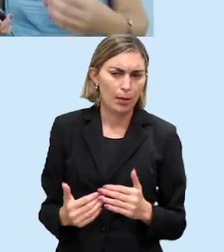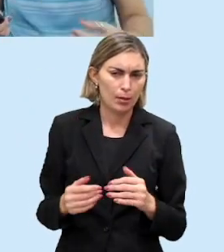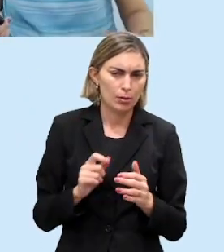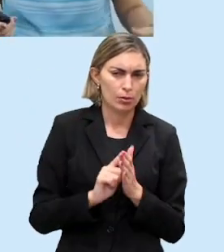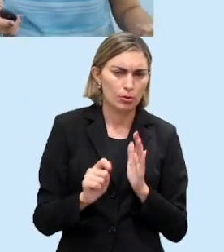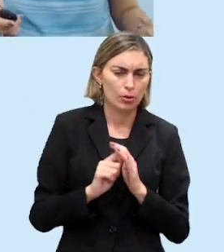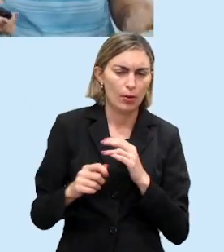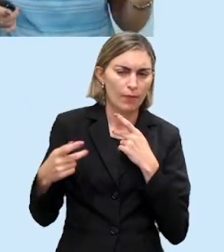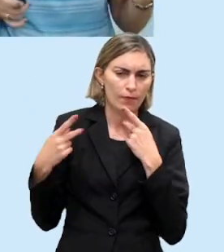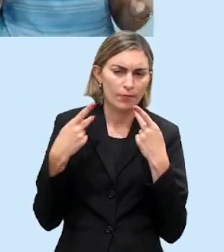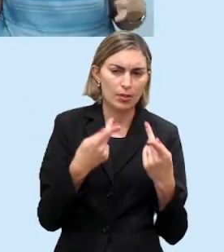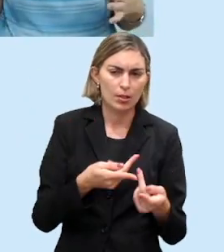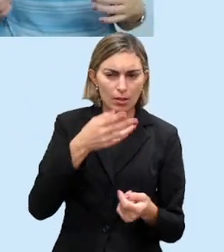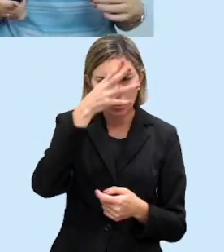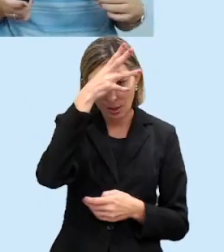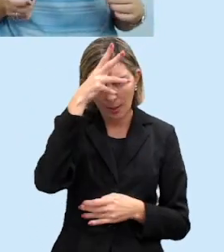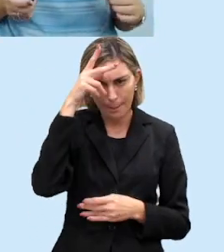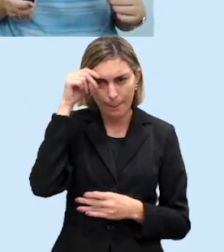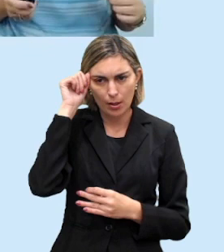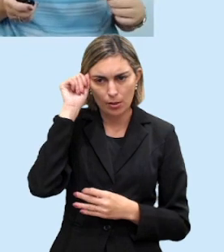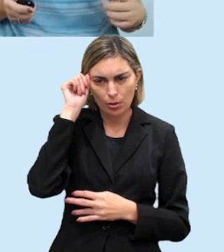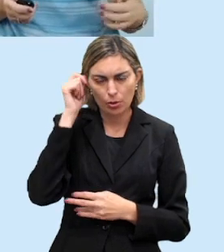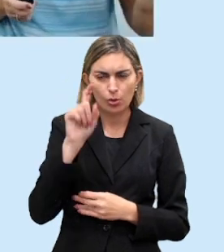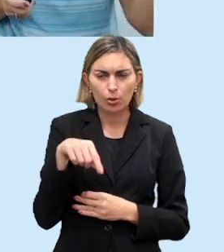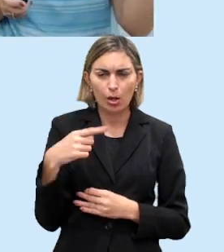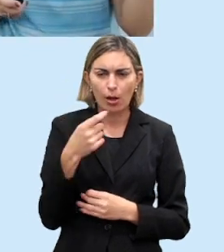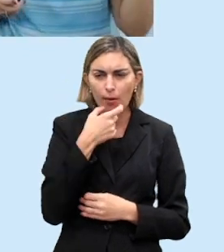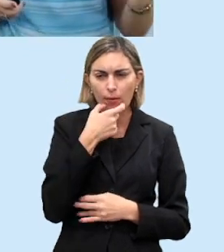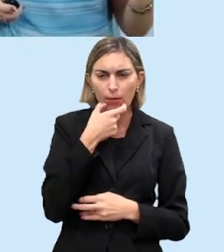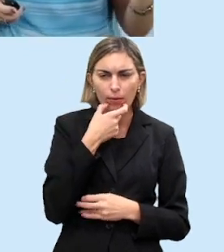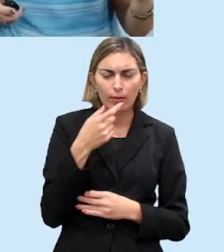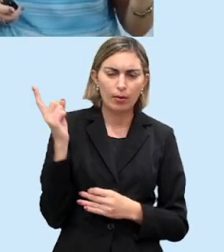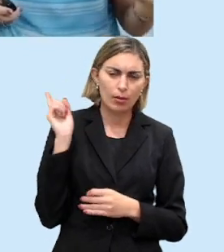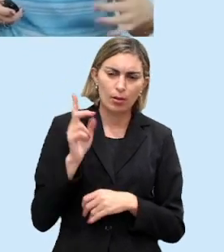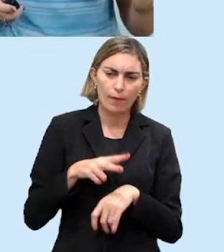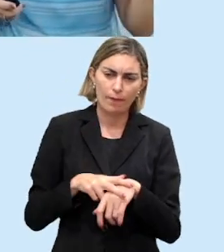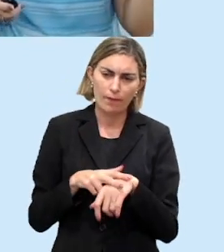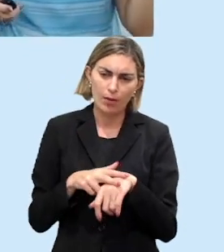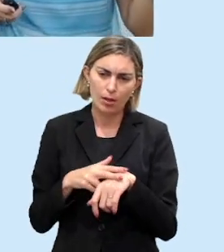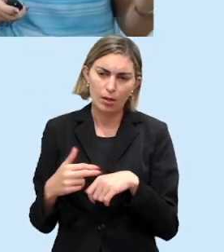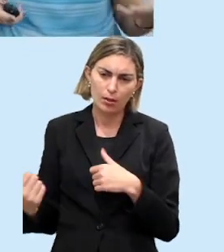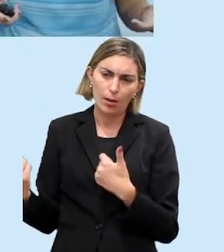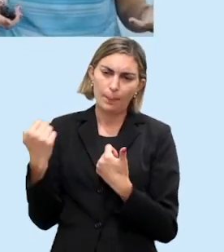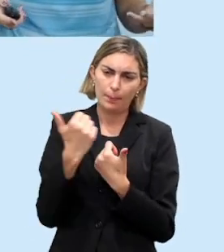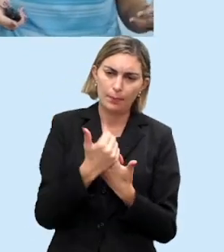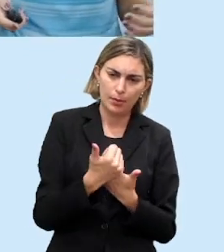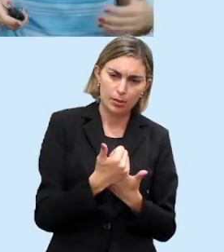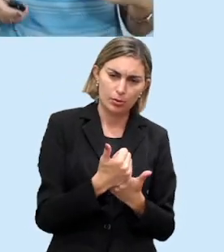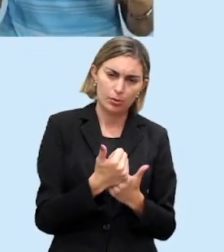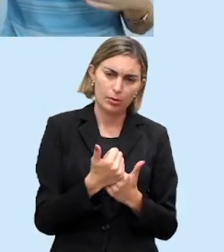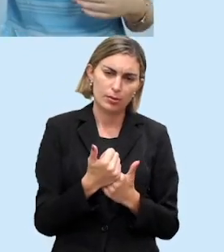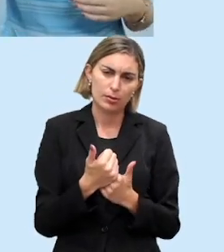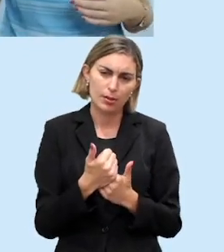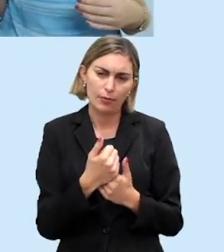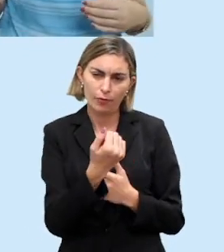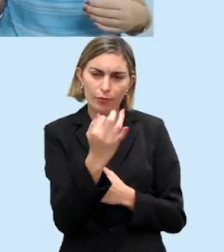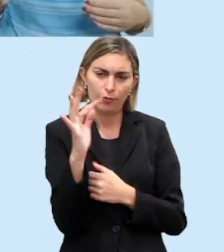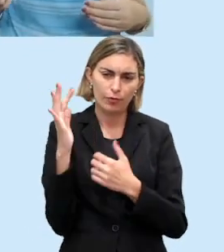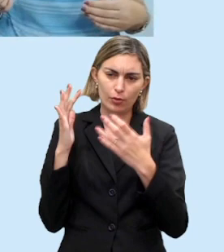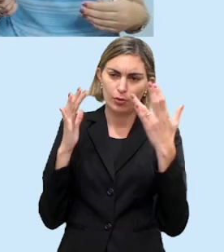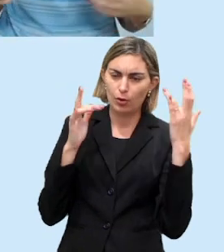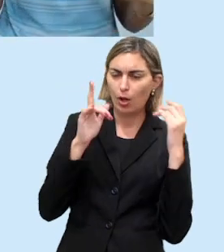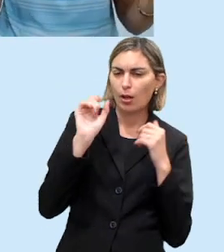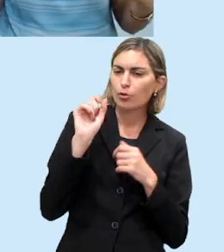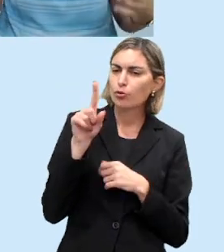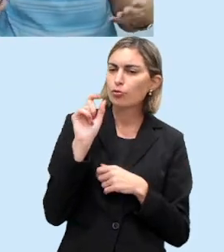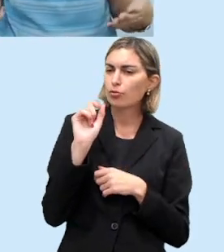Visite o Amazonas, em português, e aí em inglês. Esse verde representa a floresta, enquanto o cartaz